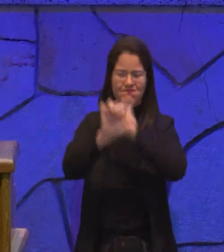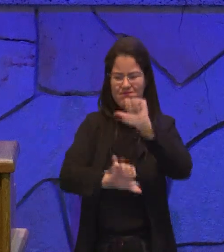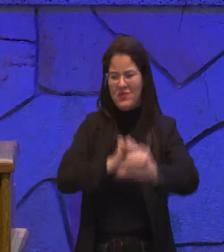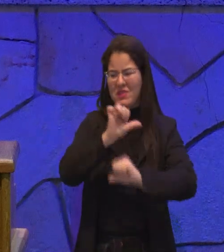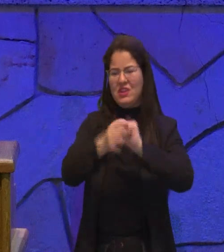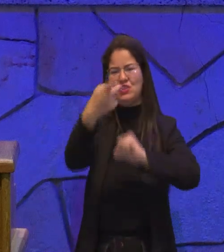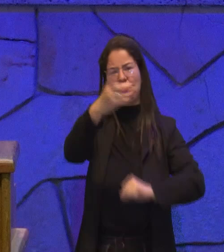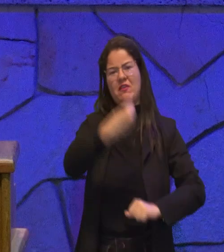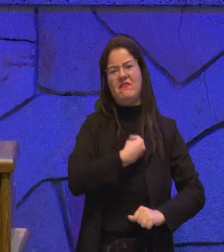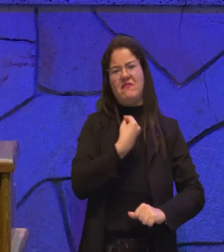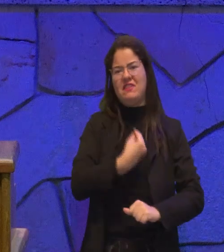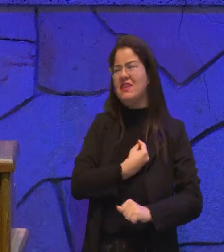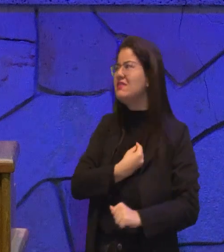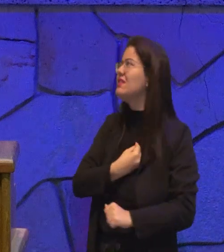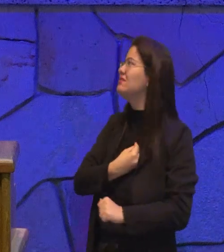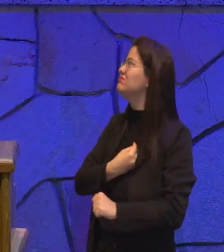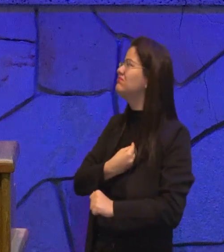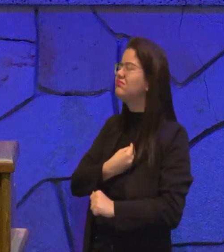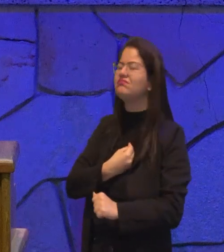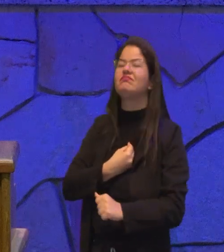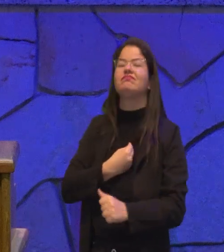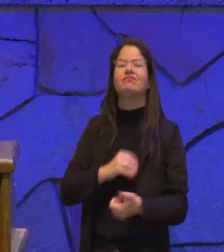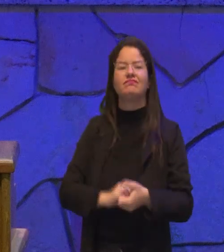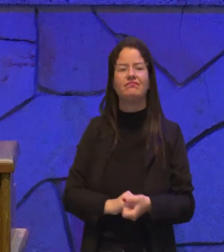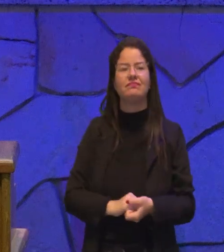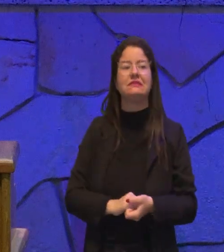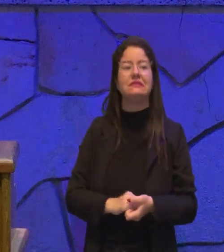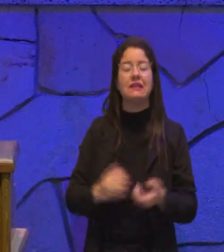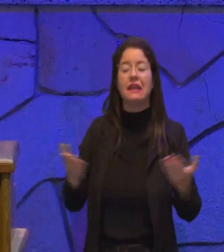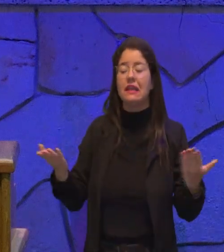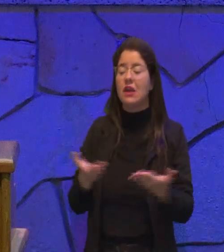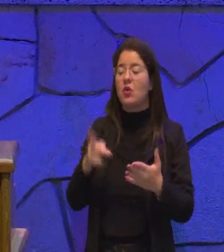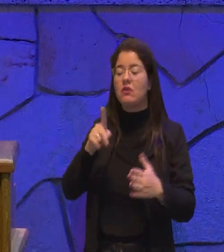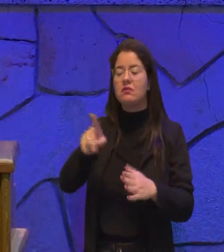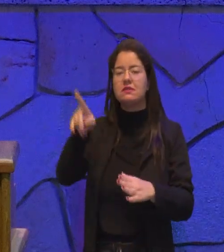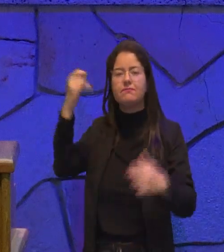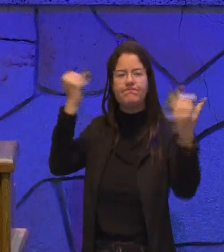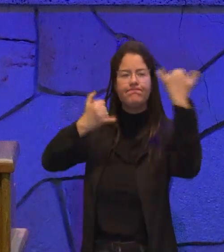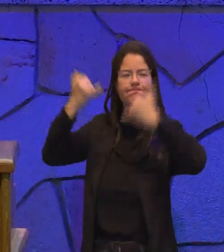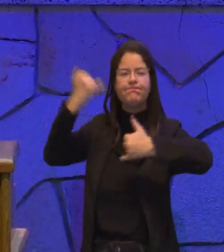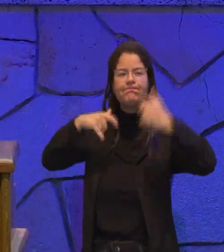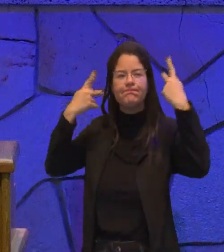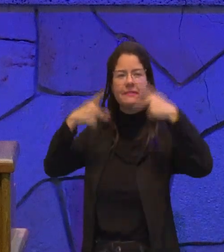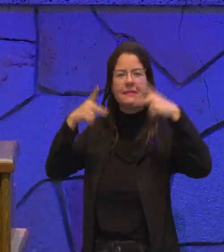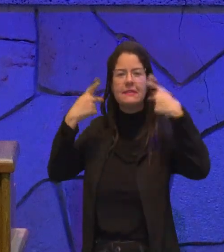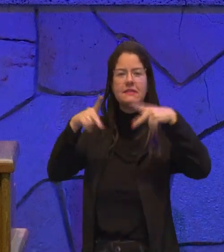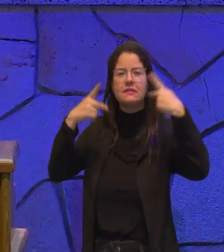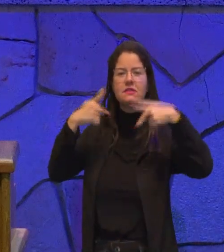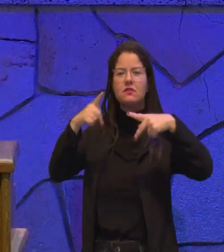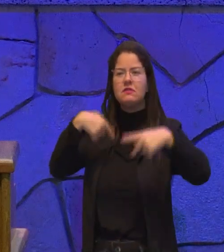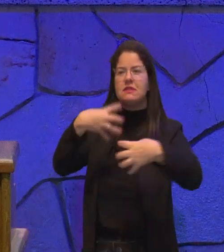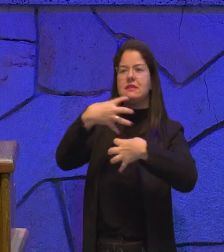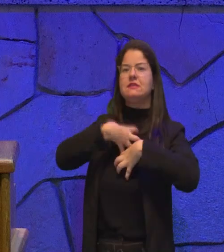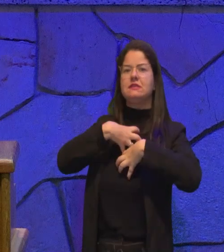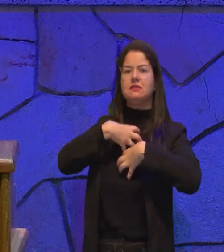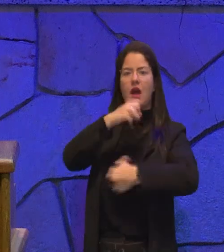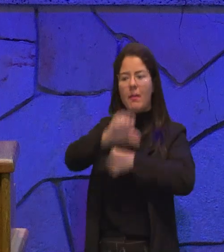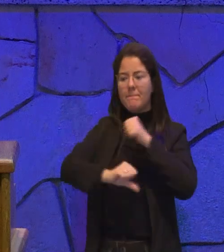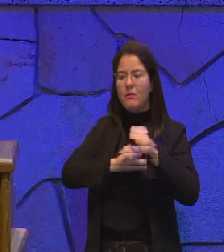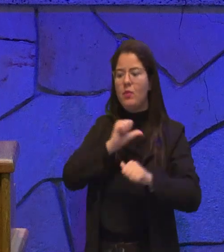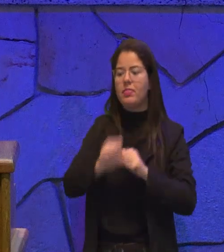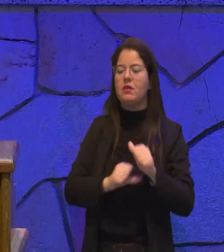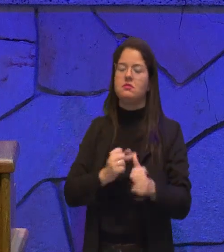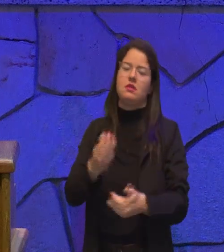imagem de Deus na tua vida. Que este sermão seja o pontapé inicial, para que você